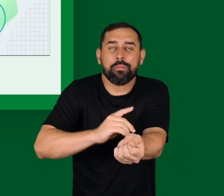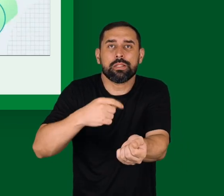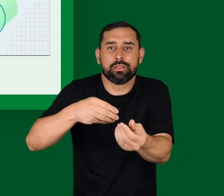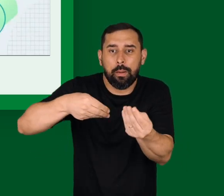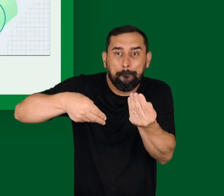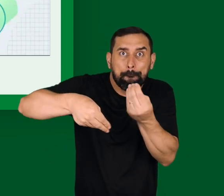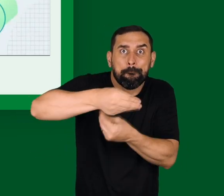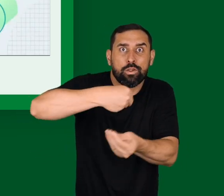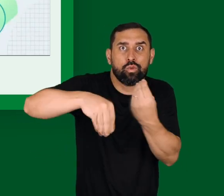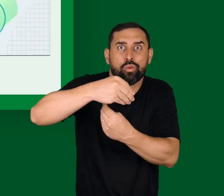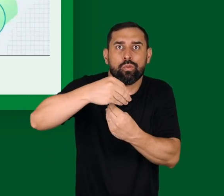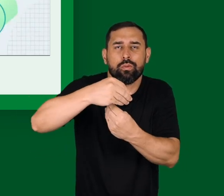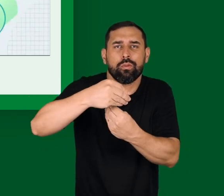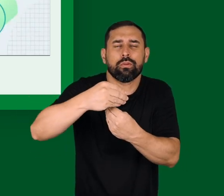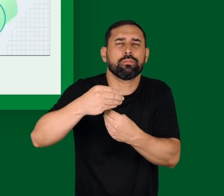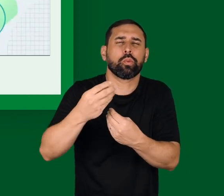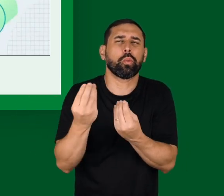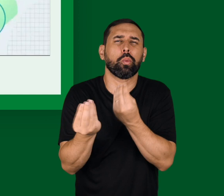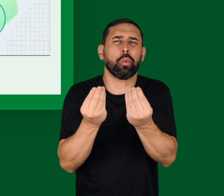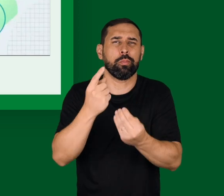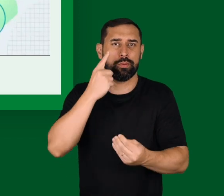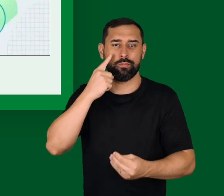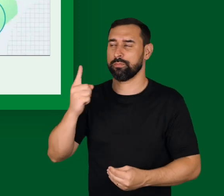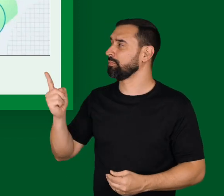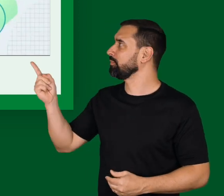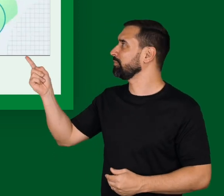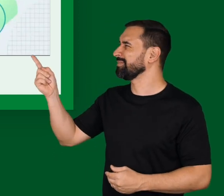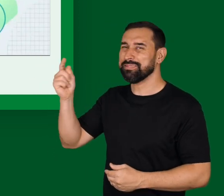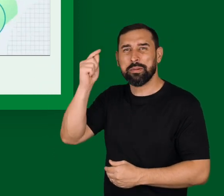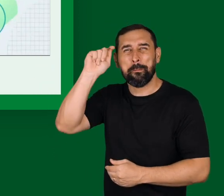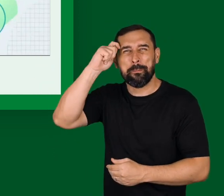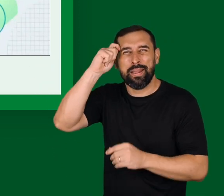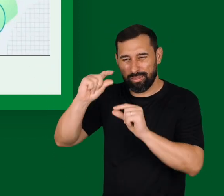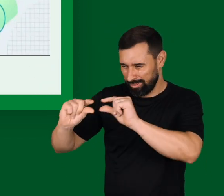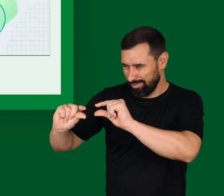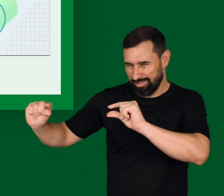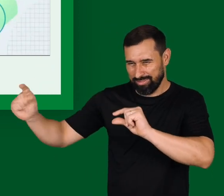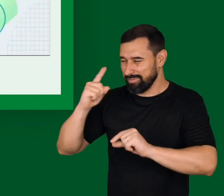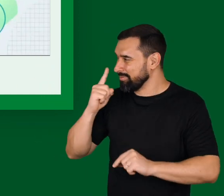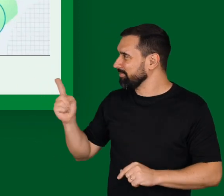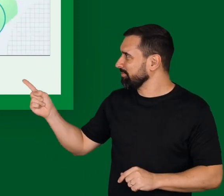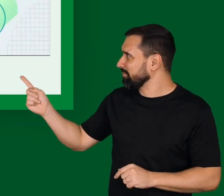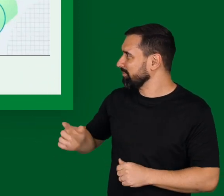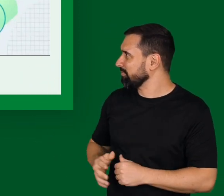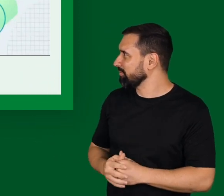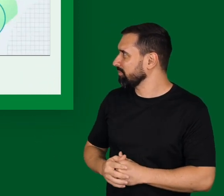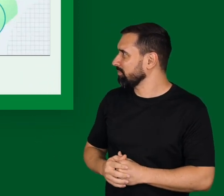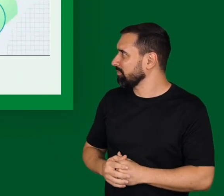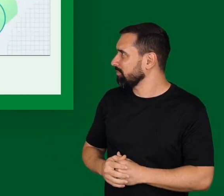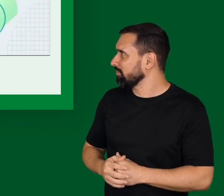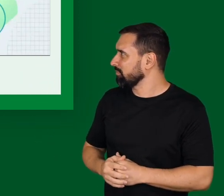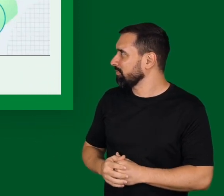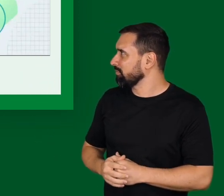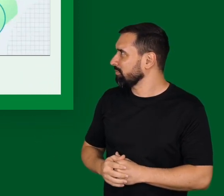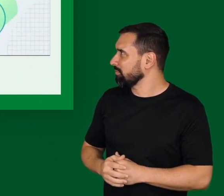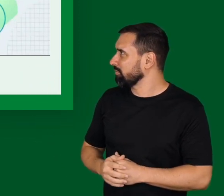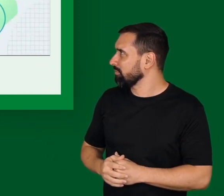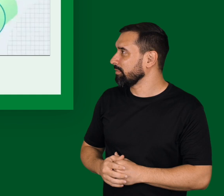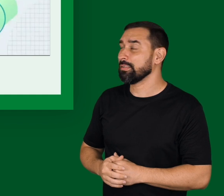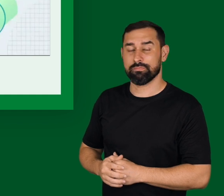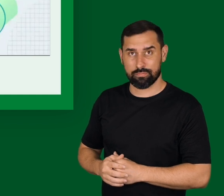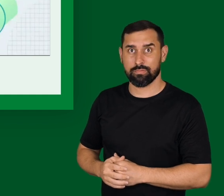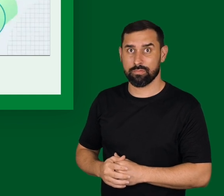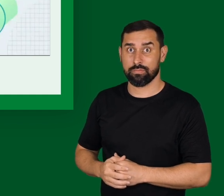diluída 1:9 e fazer 0,1 ml por quilo, tá bom? Então a droga dentro no período pediátrico, ela vai